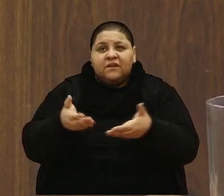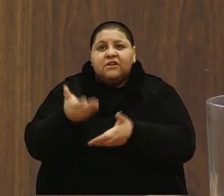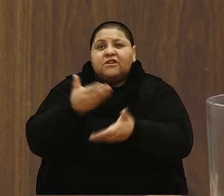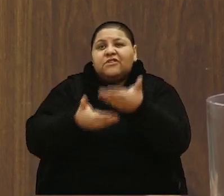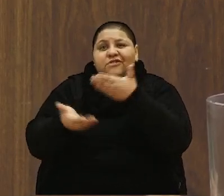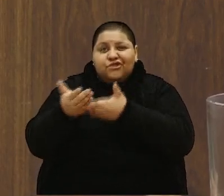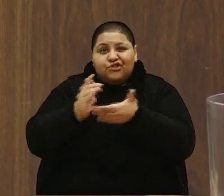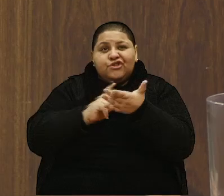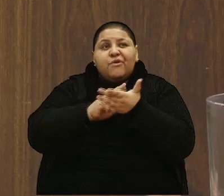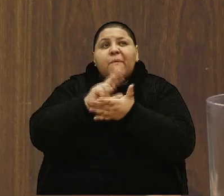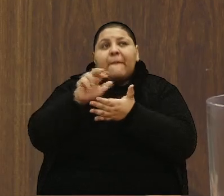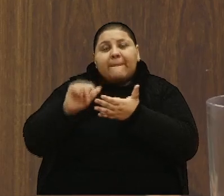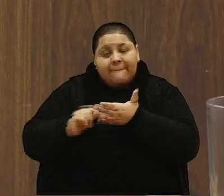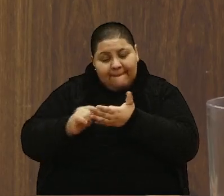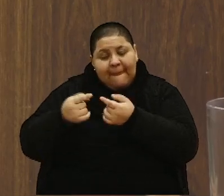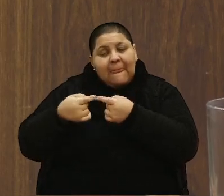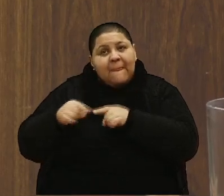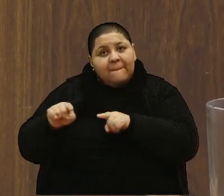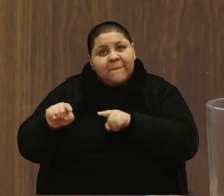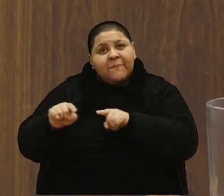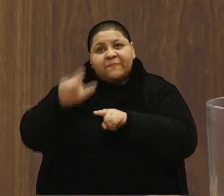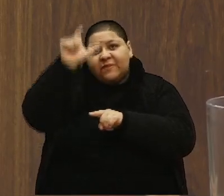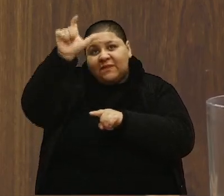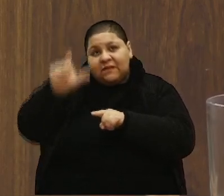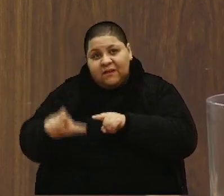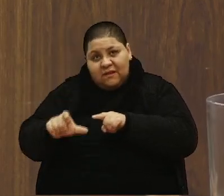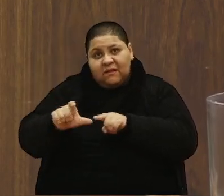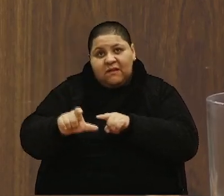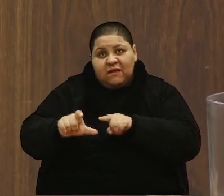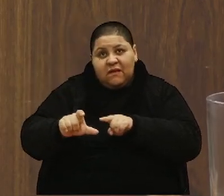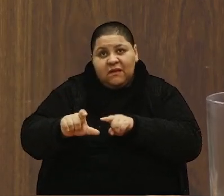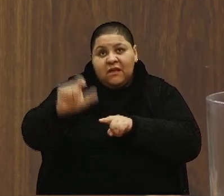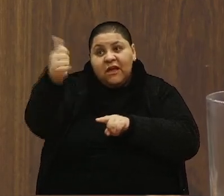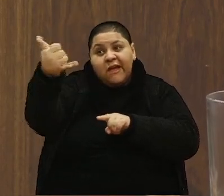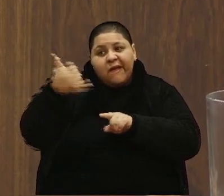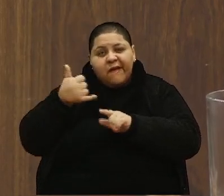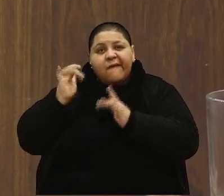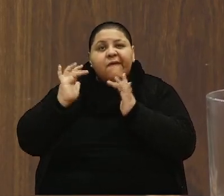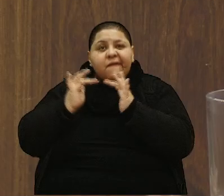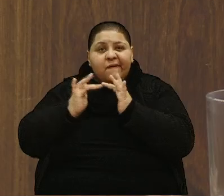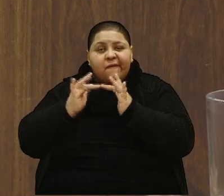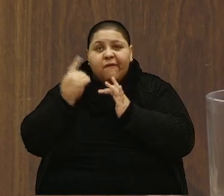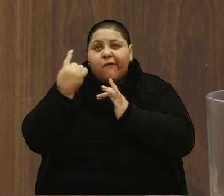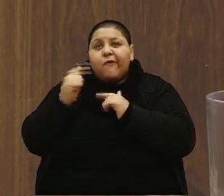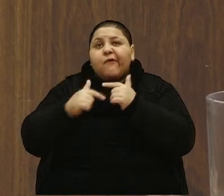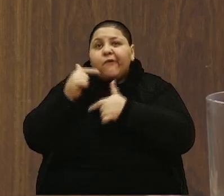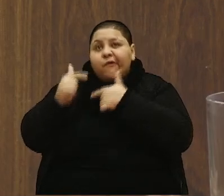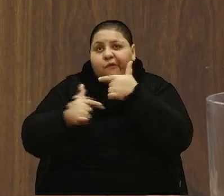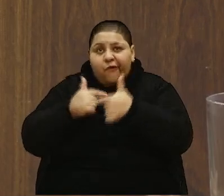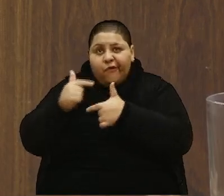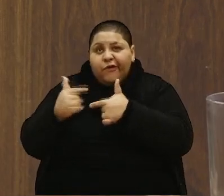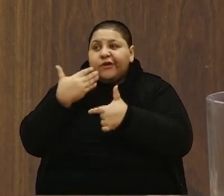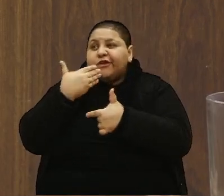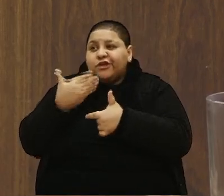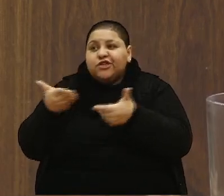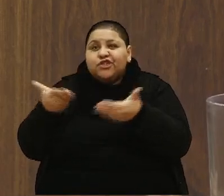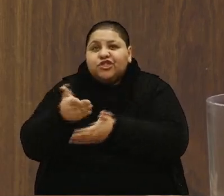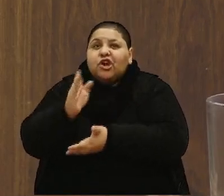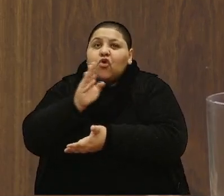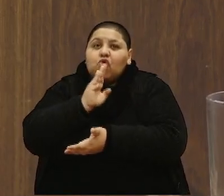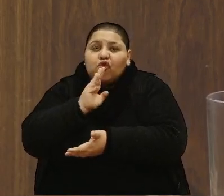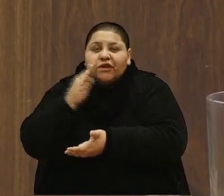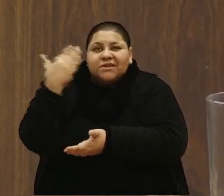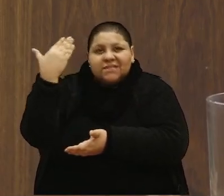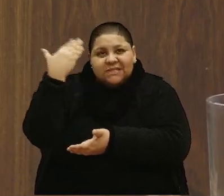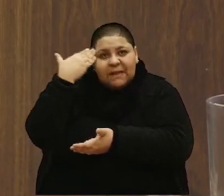atendido várias vezes. Mas a pessoa que me passou esse contato era uma que trabalhava nessa abordagem, já conhecia ele,